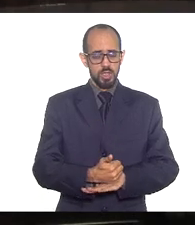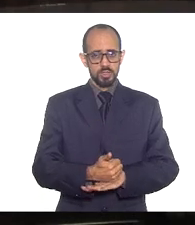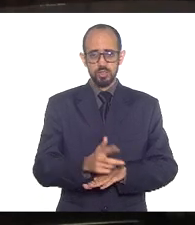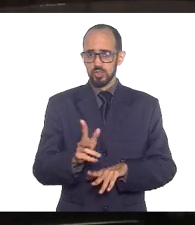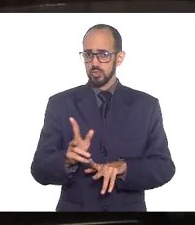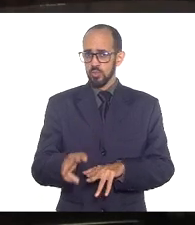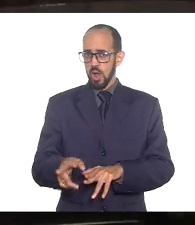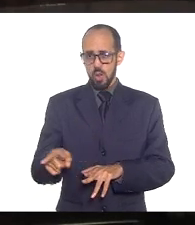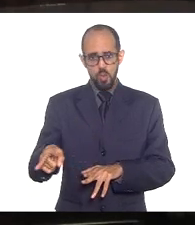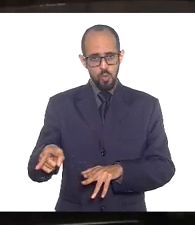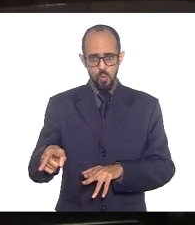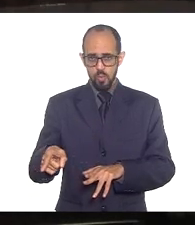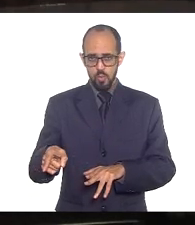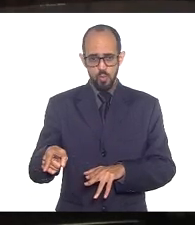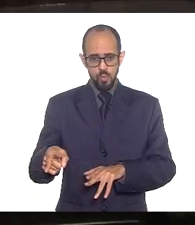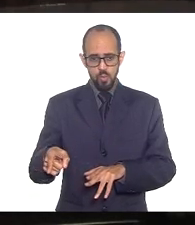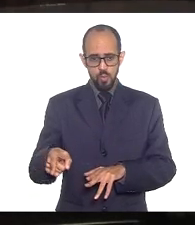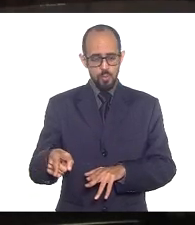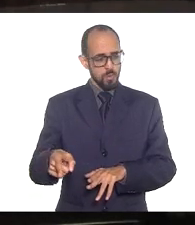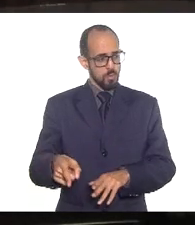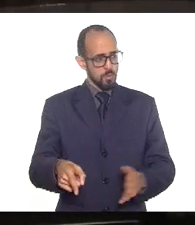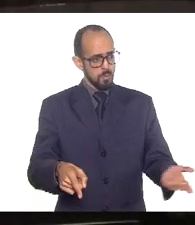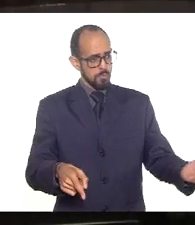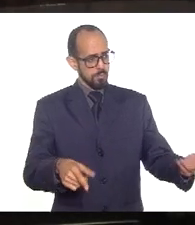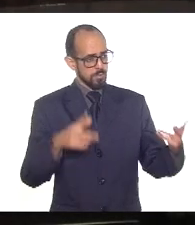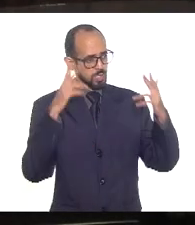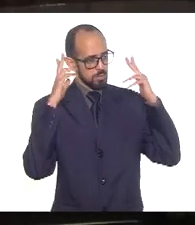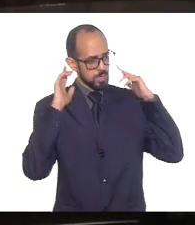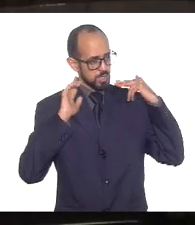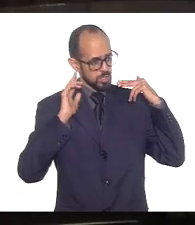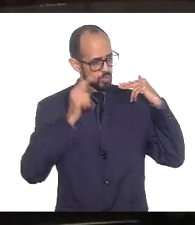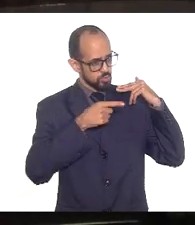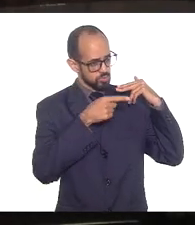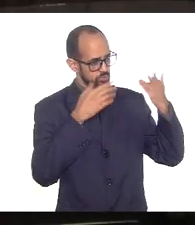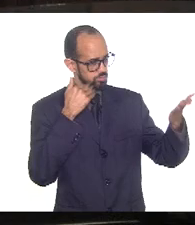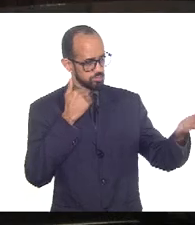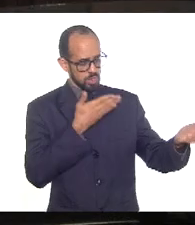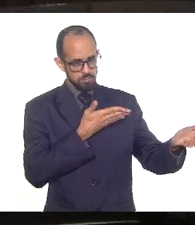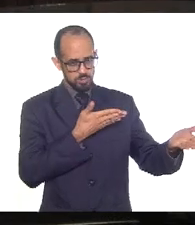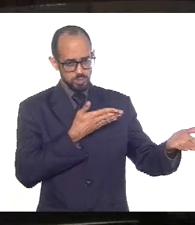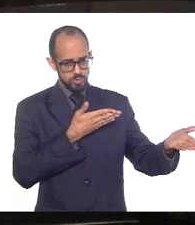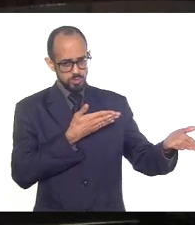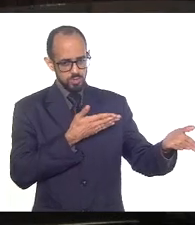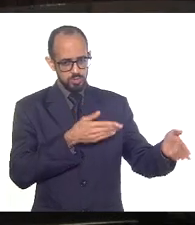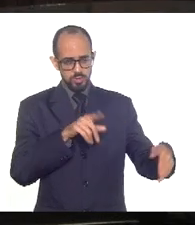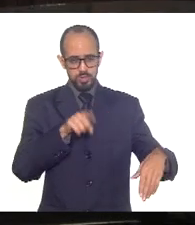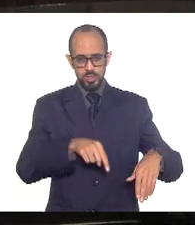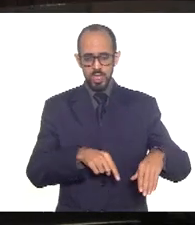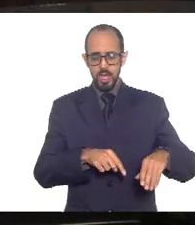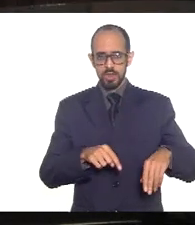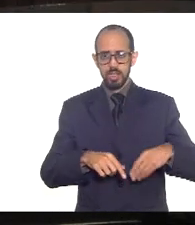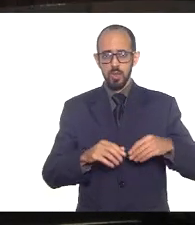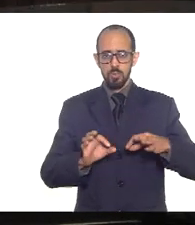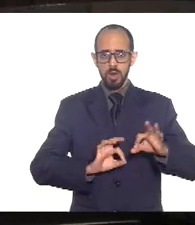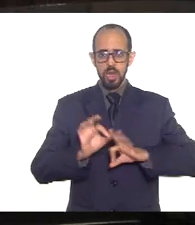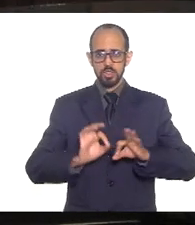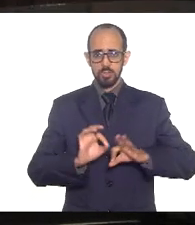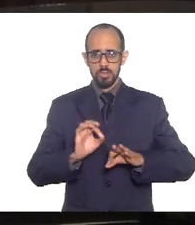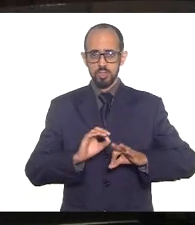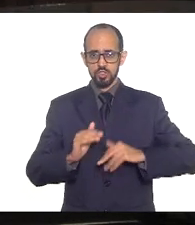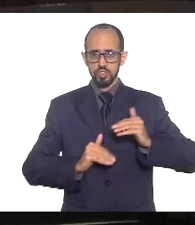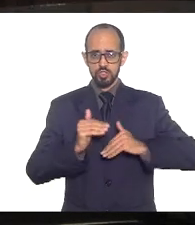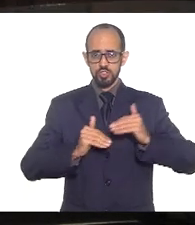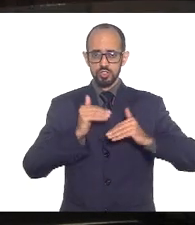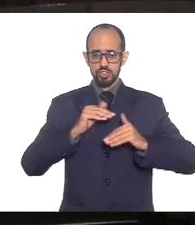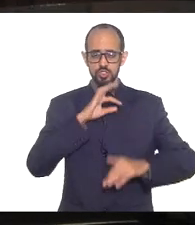direito Deputado Edson José Deputado Marcelo cabeleireiro de tem um plano de cargos carreiras e vencimentos para